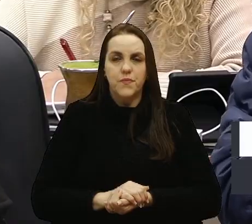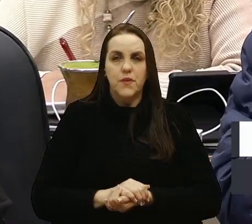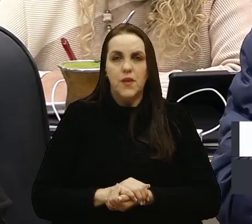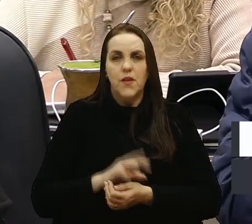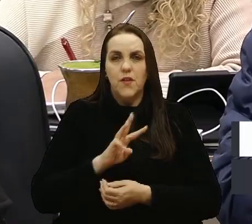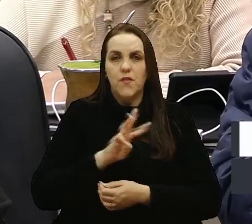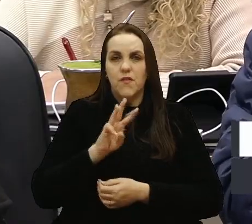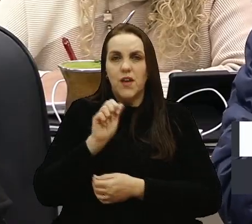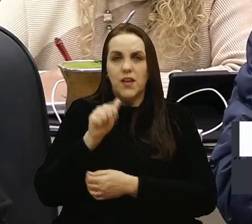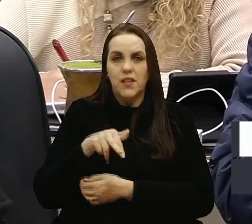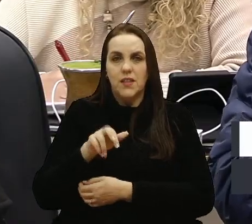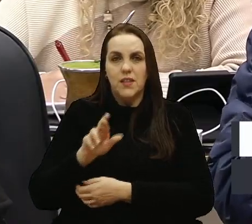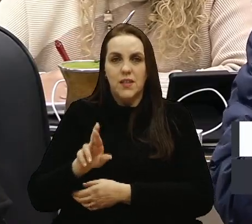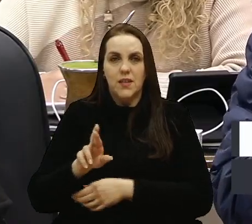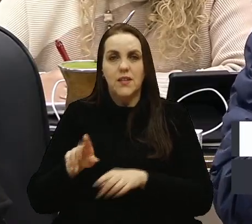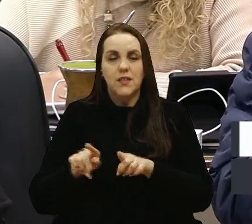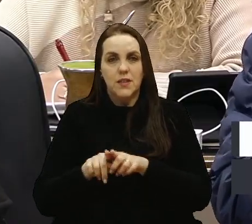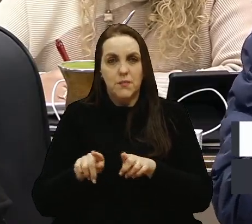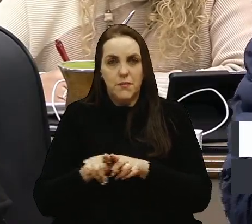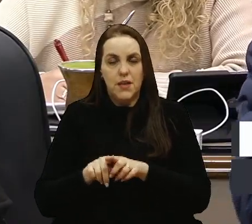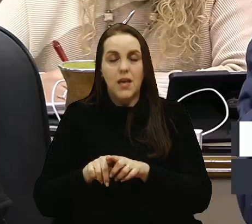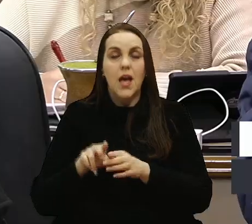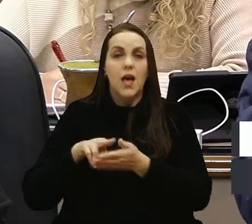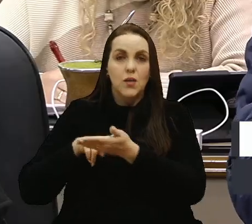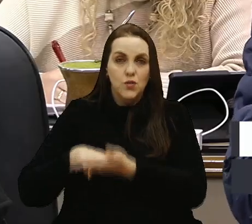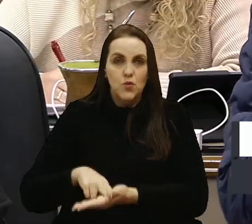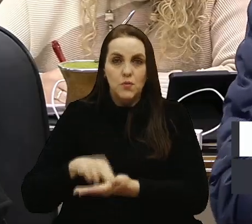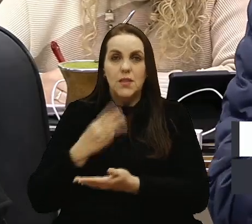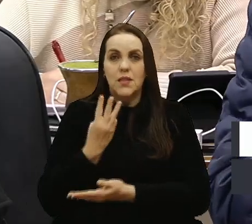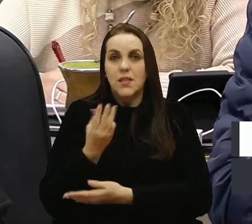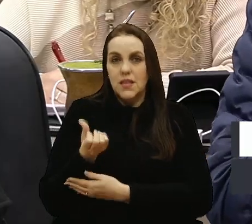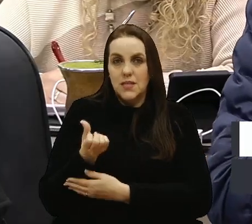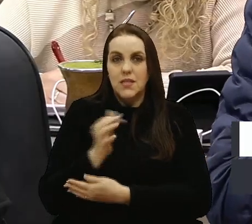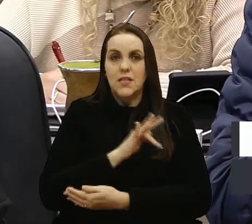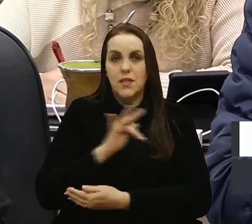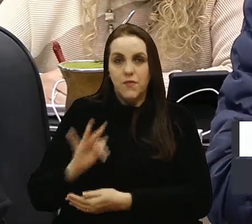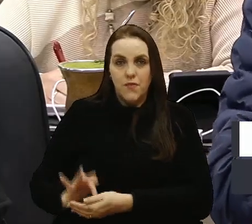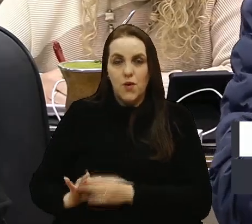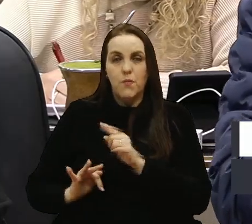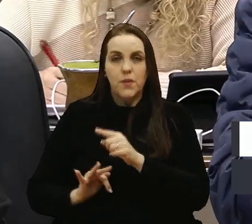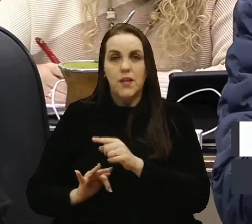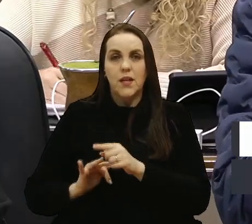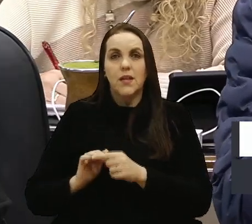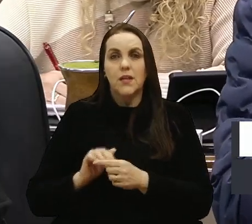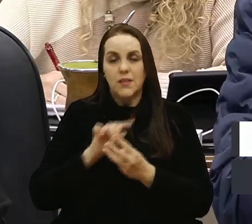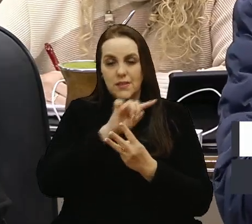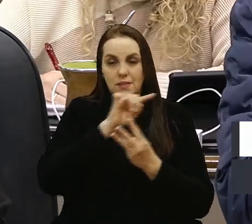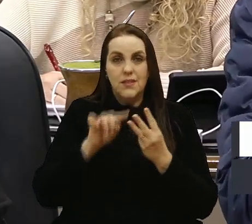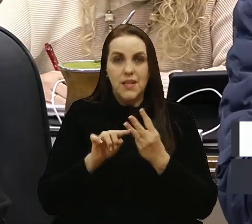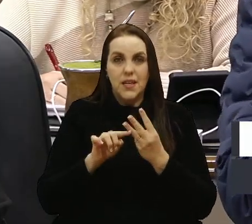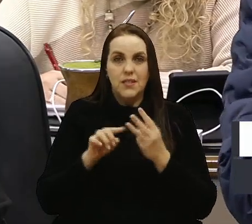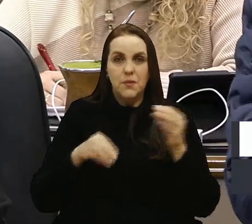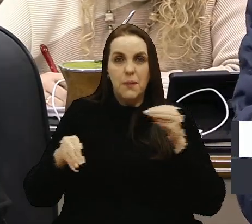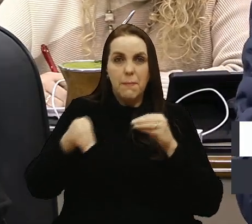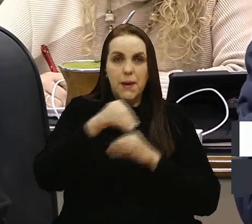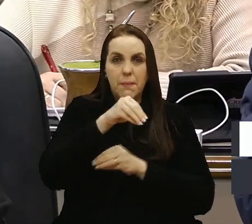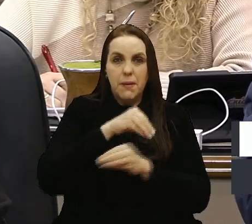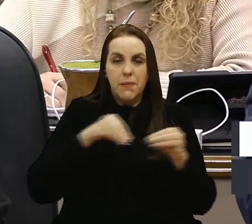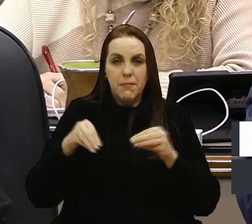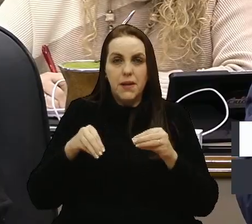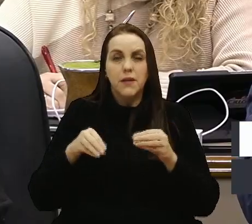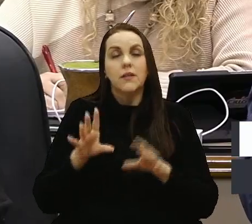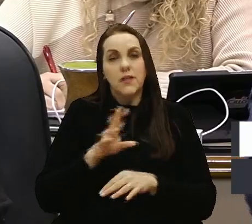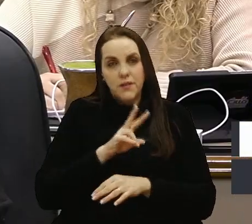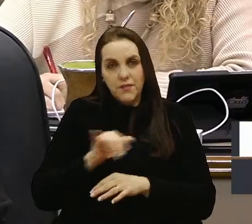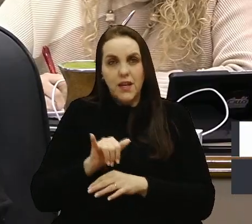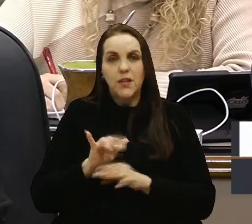Coronel Wagner também, o Carvalho, né, que assume o 36 de Farroupilha, então o Coronel Vargas dando uma mexida no time, né, e com